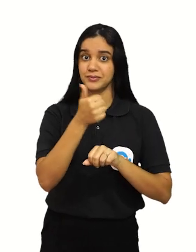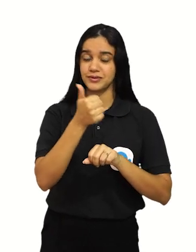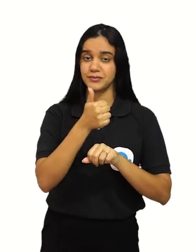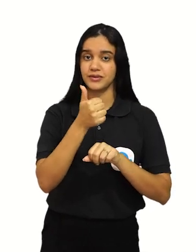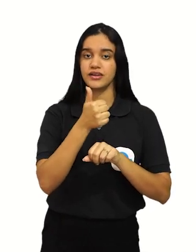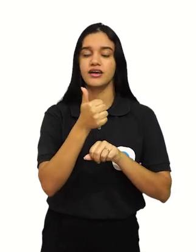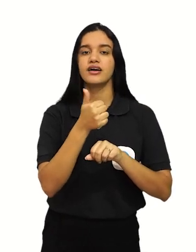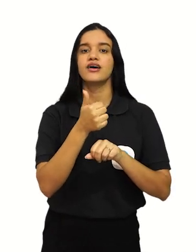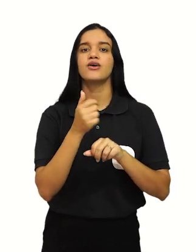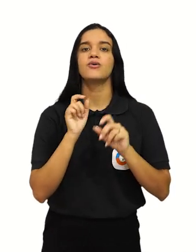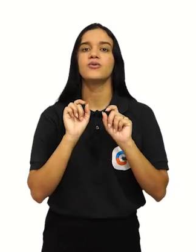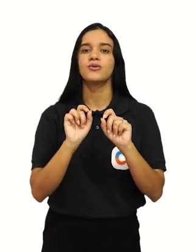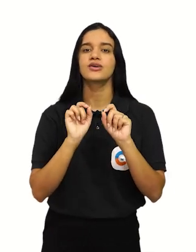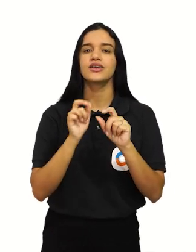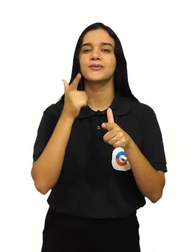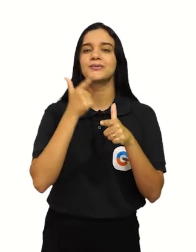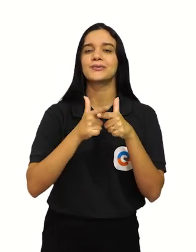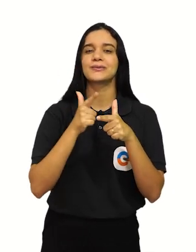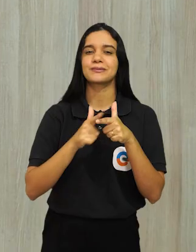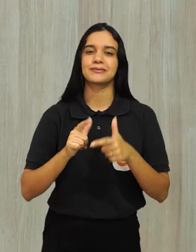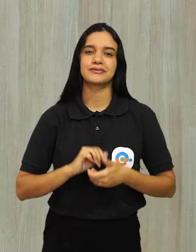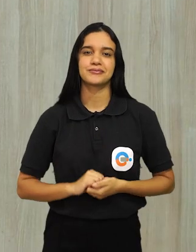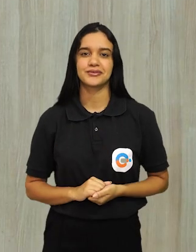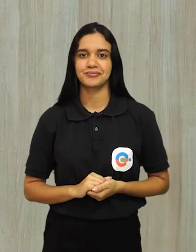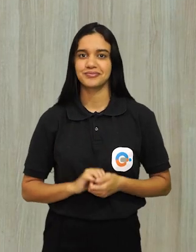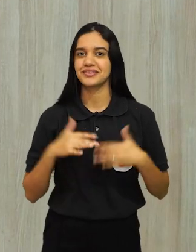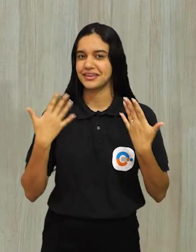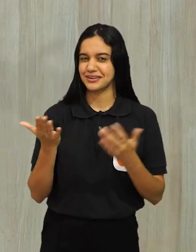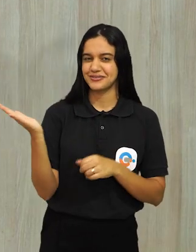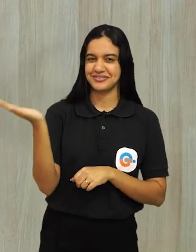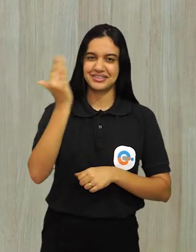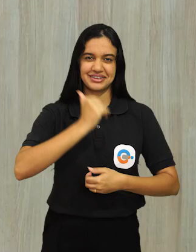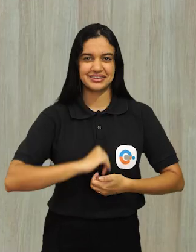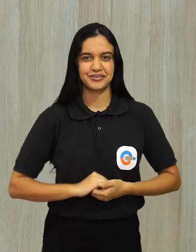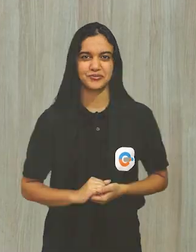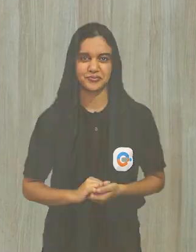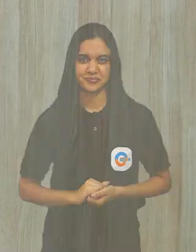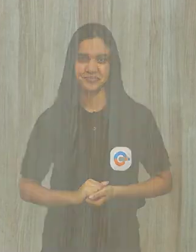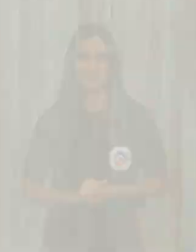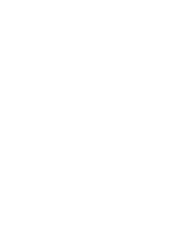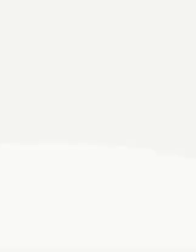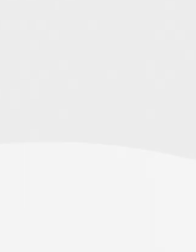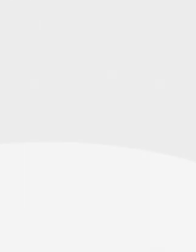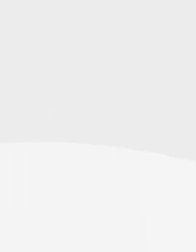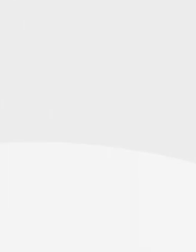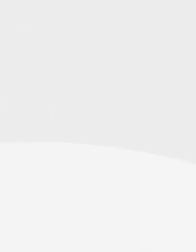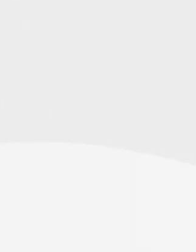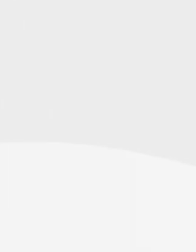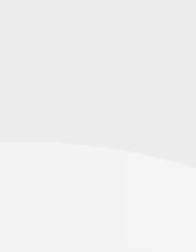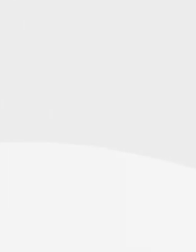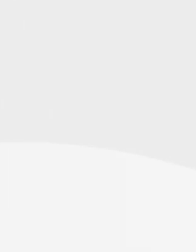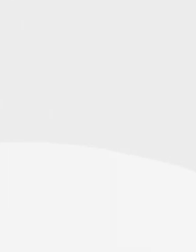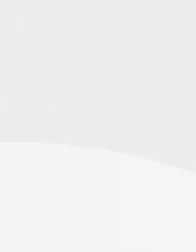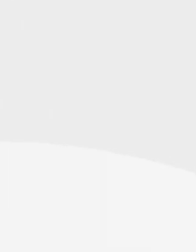grau que expressa um problema então vem comigo Nessa onda